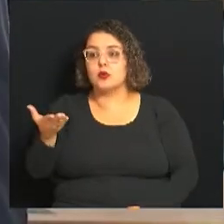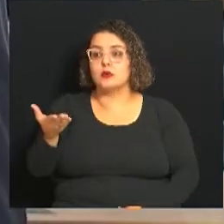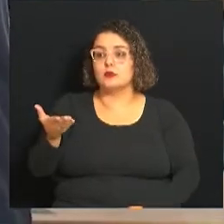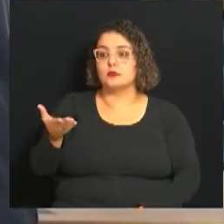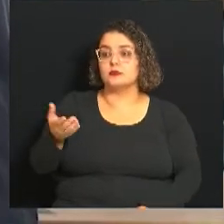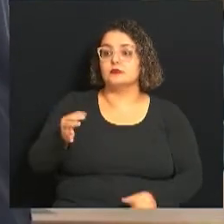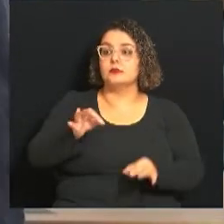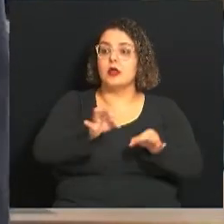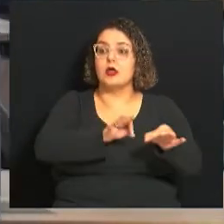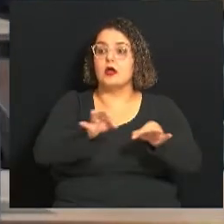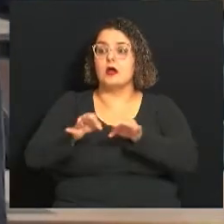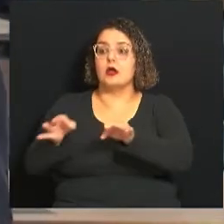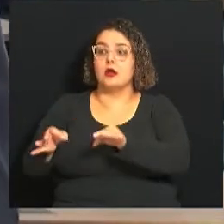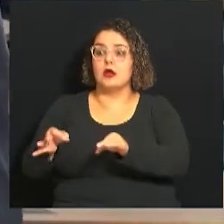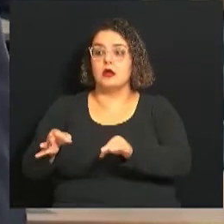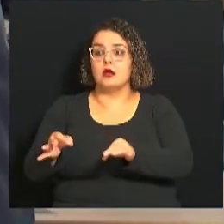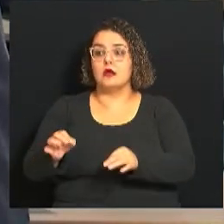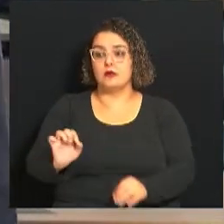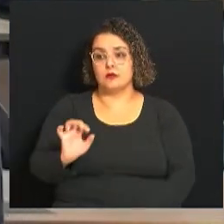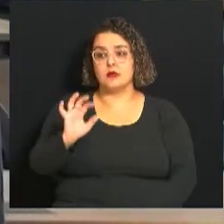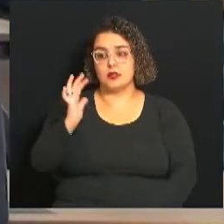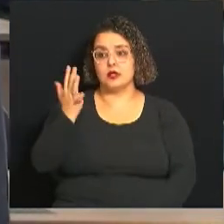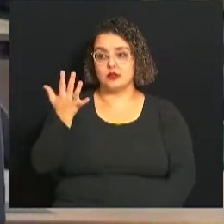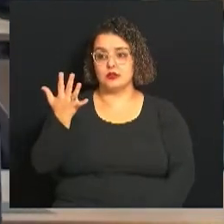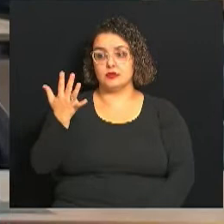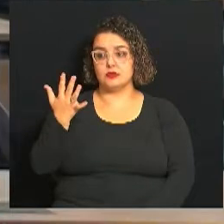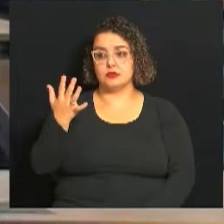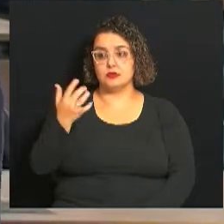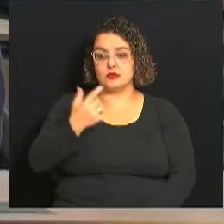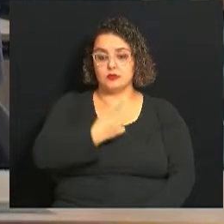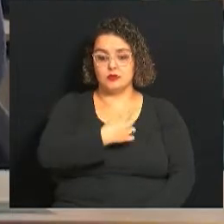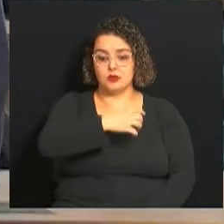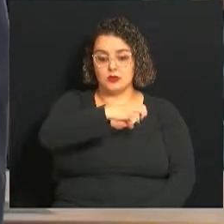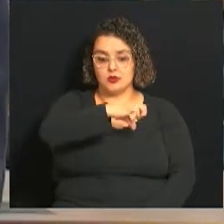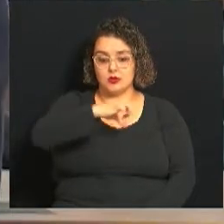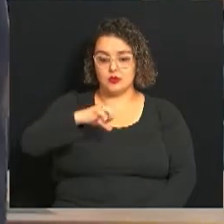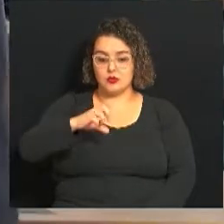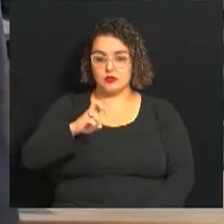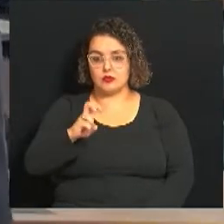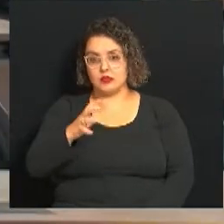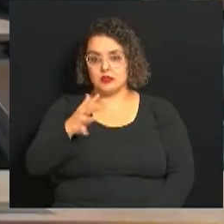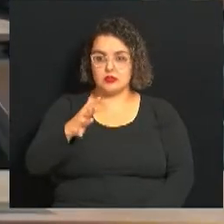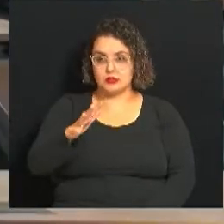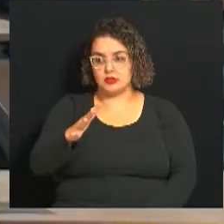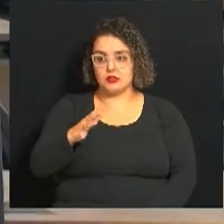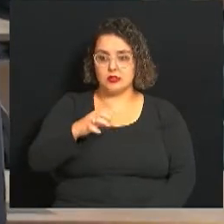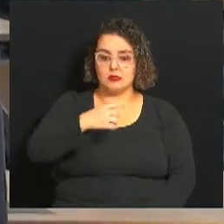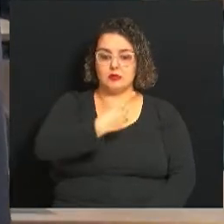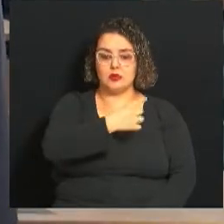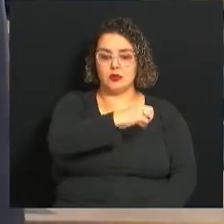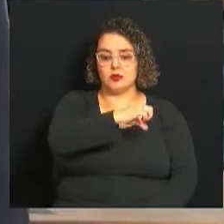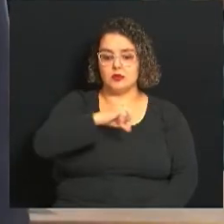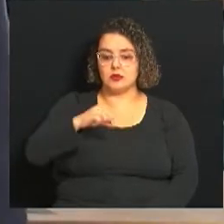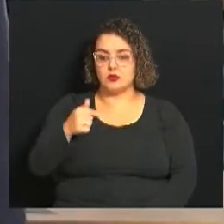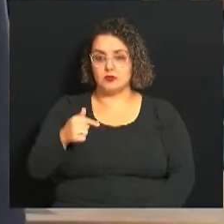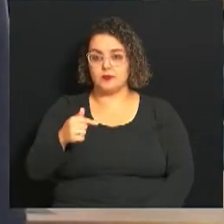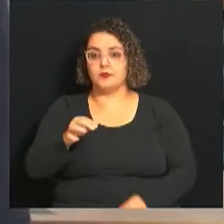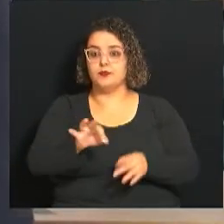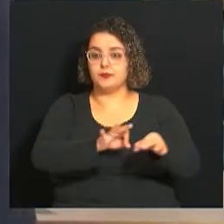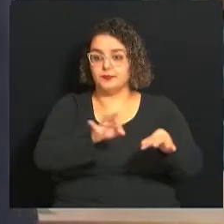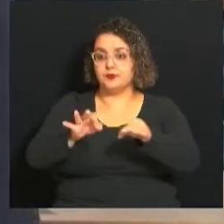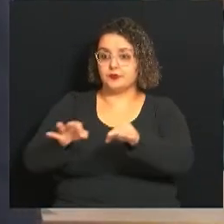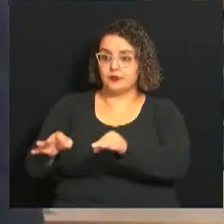projeto nós realizamos nos anos 90, 95 a 97 foi realizado o projeto. Nós